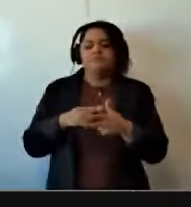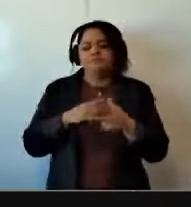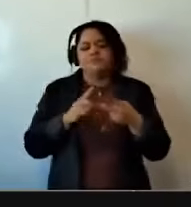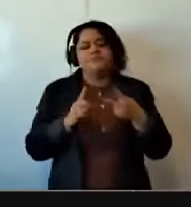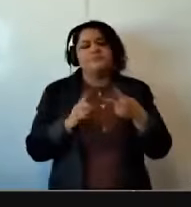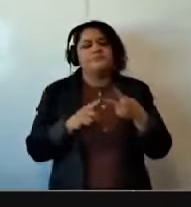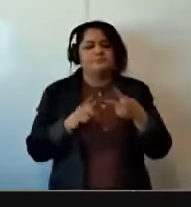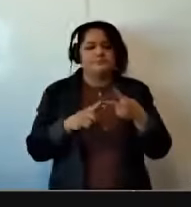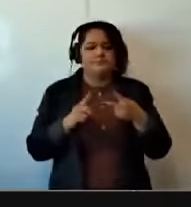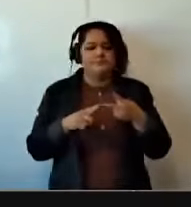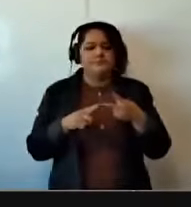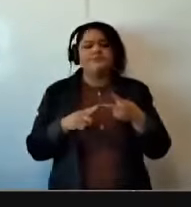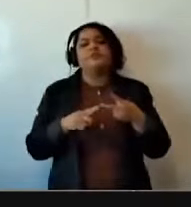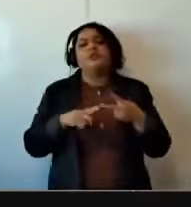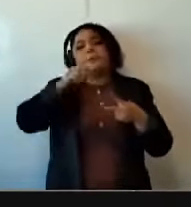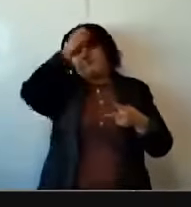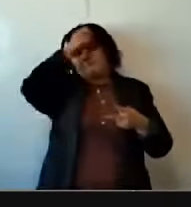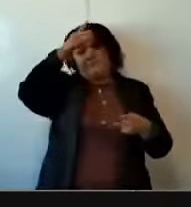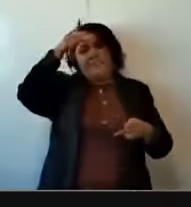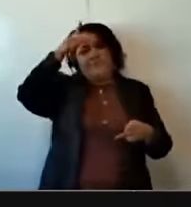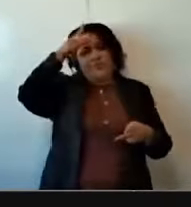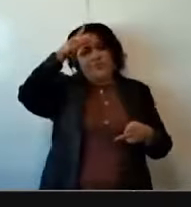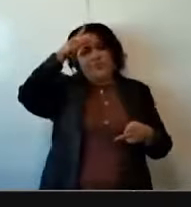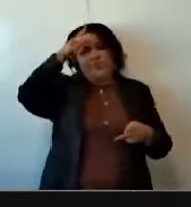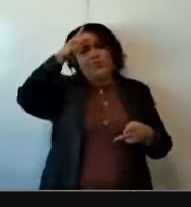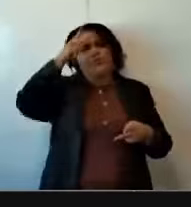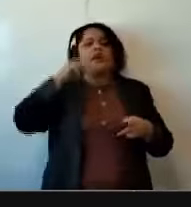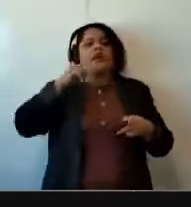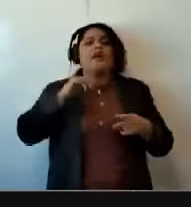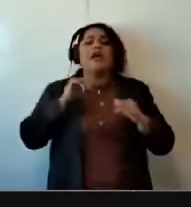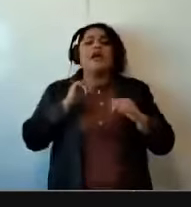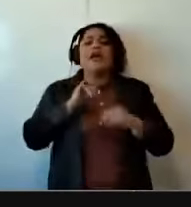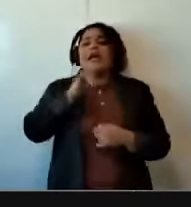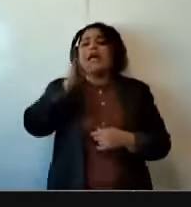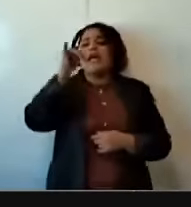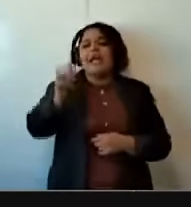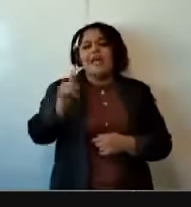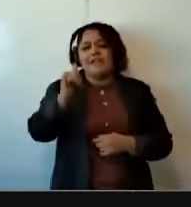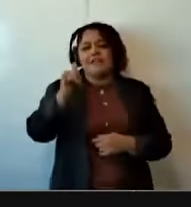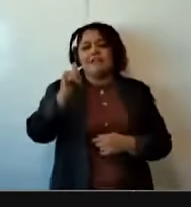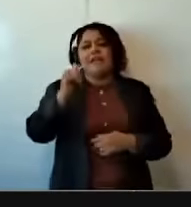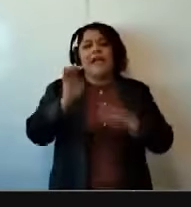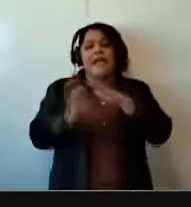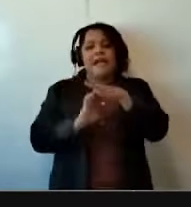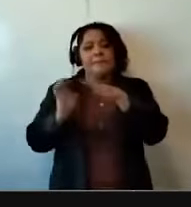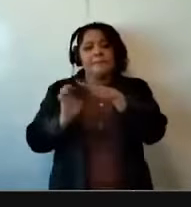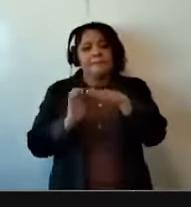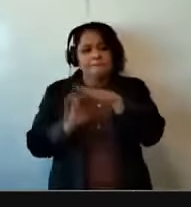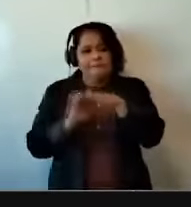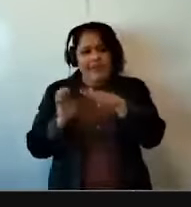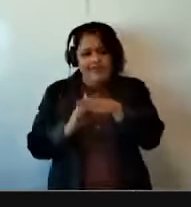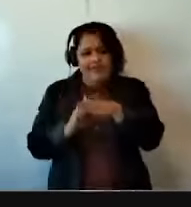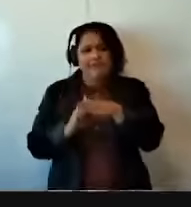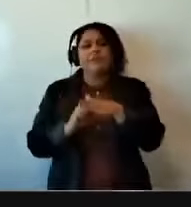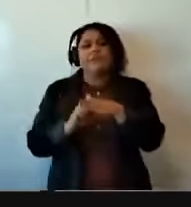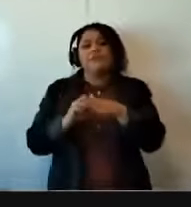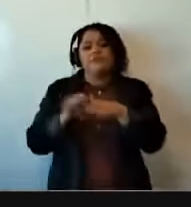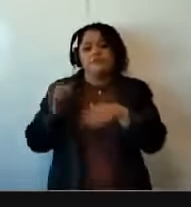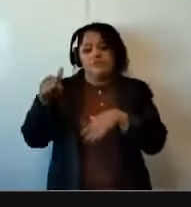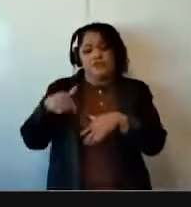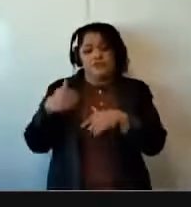a Prefeitura notificar as operadoras que prestam serviço em Belo Horizonte para sanar um problema que não é um problema